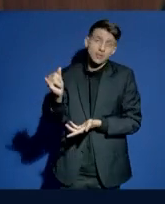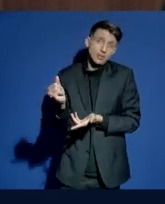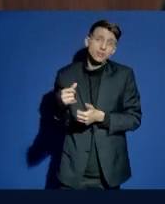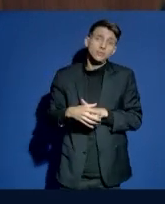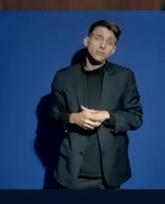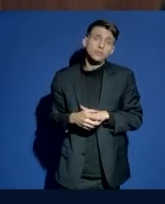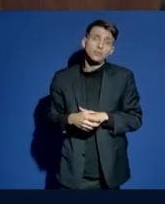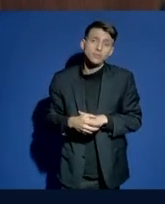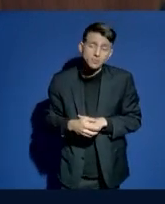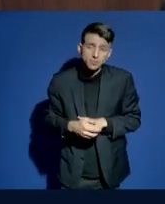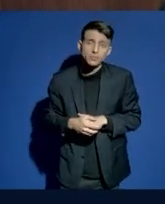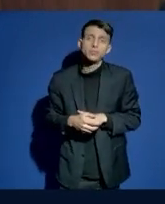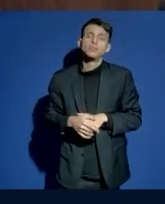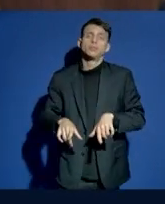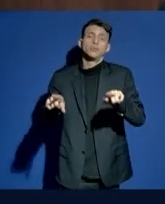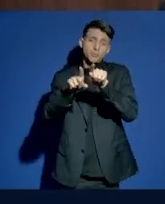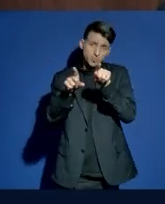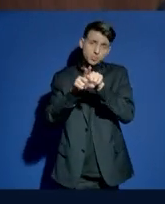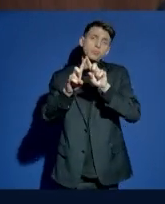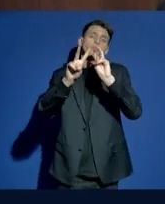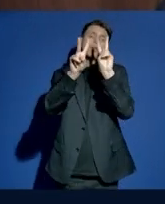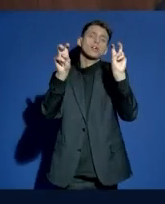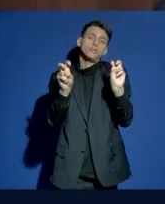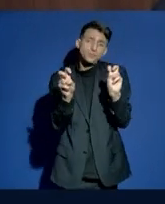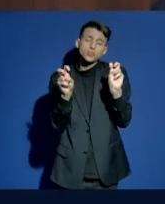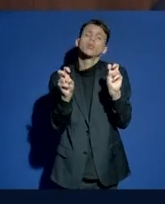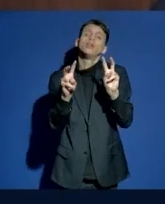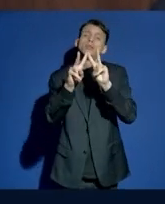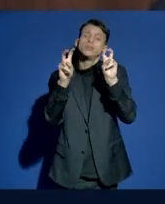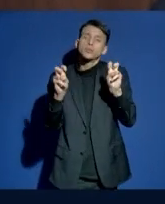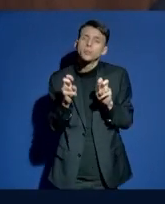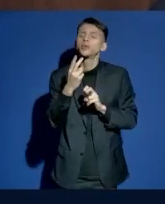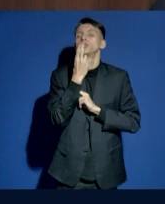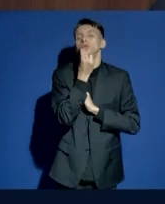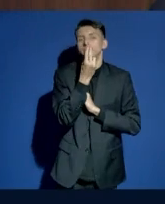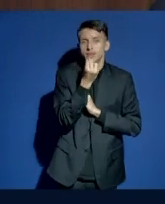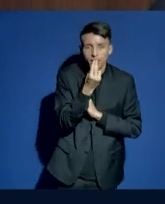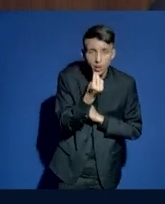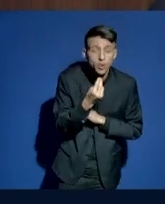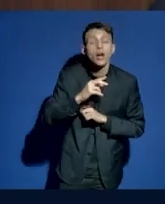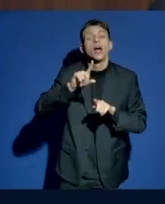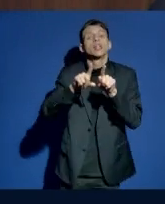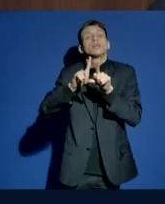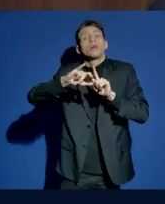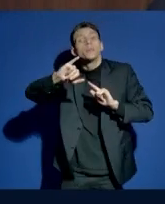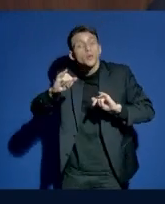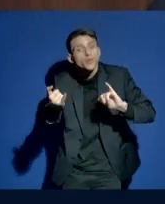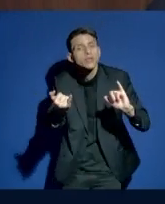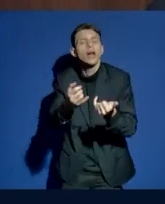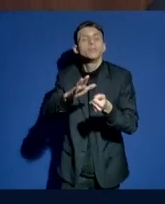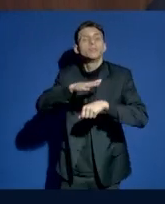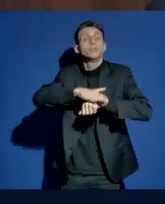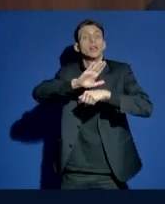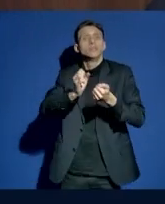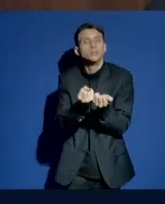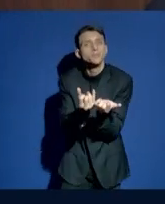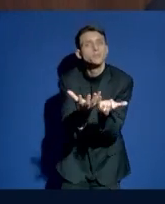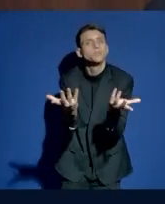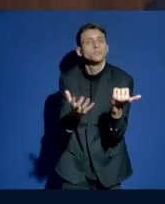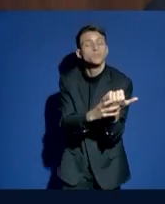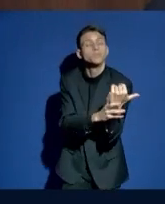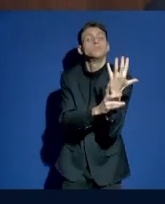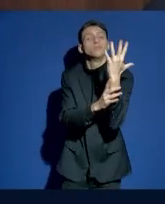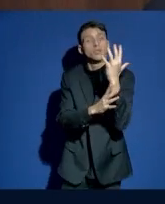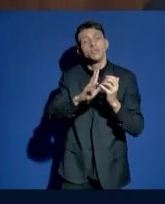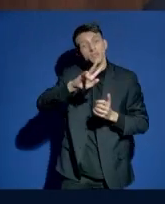não é? E também nesses aspectos de nutrição e aproveitamento, nós vamos ter uma evolução muito grande.